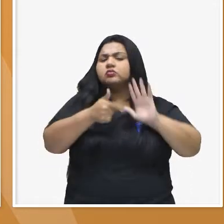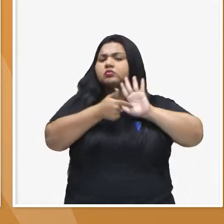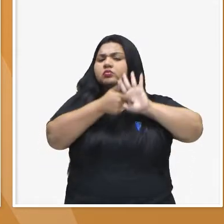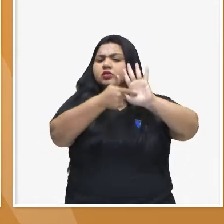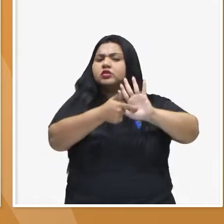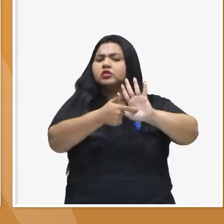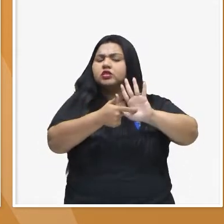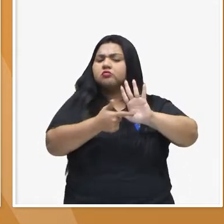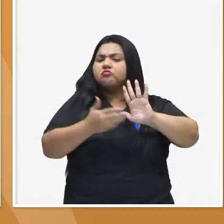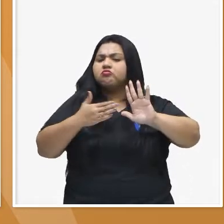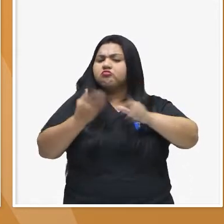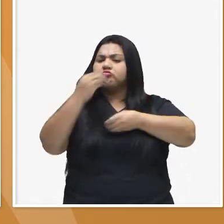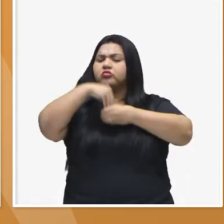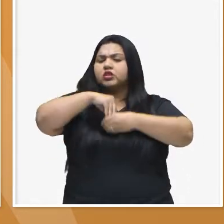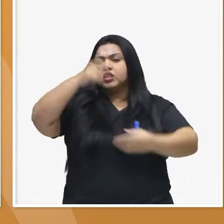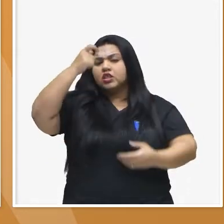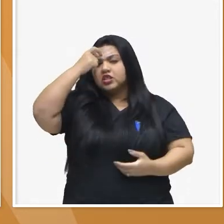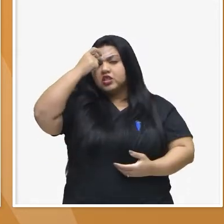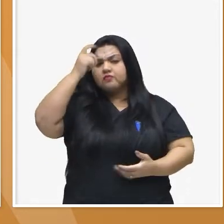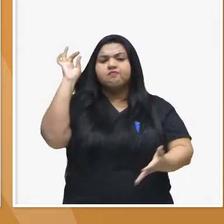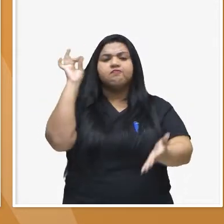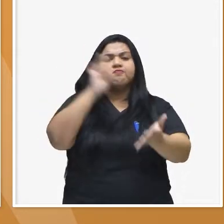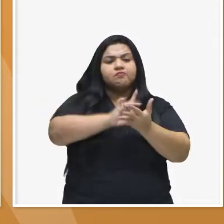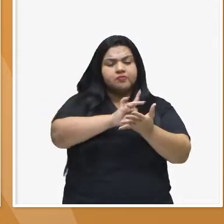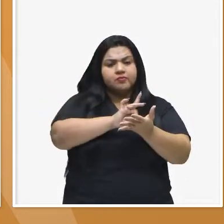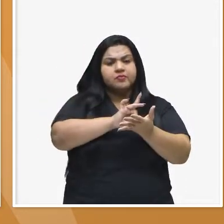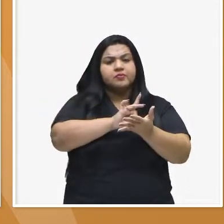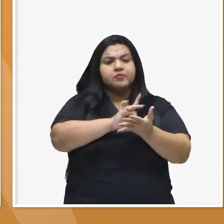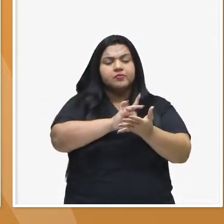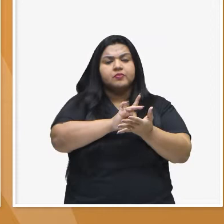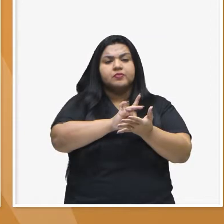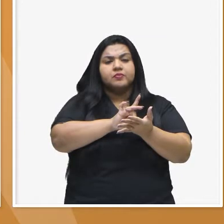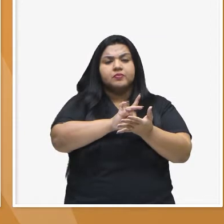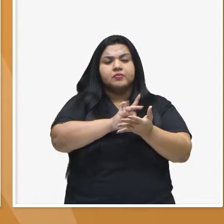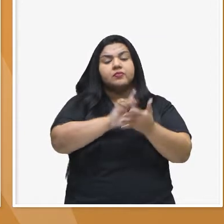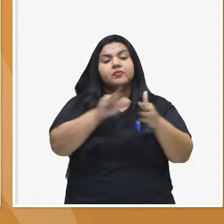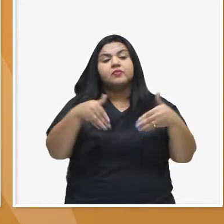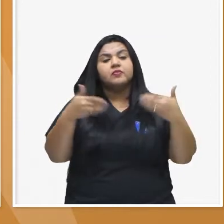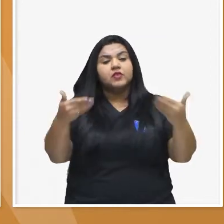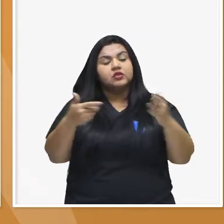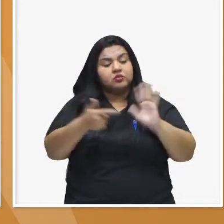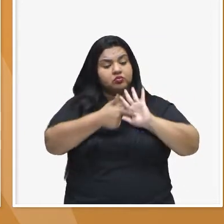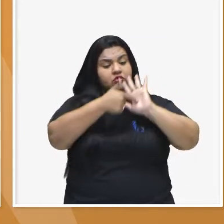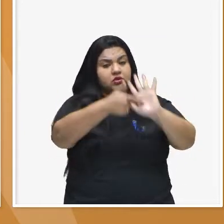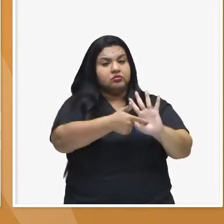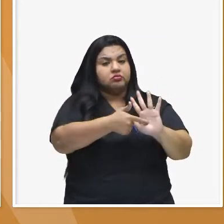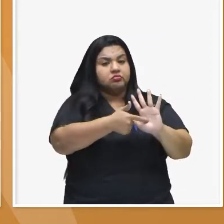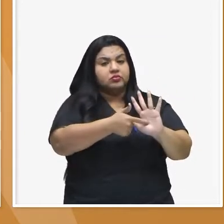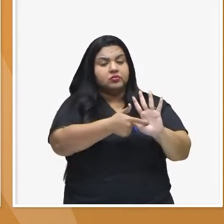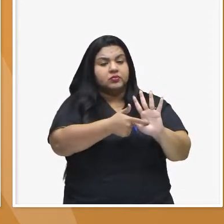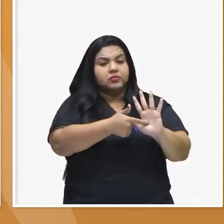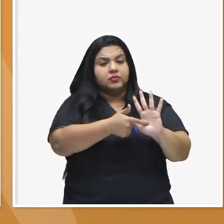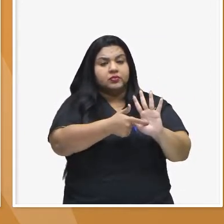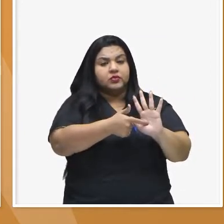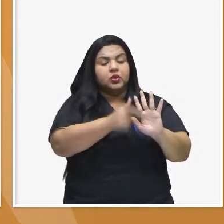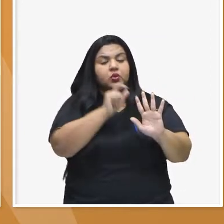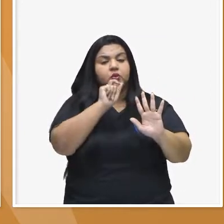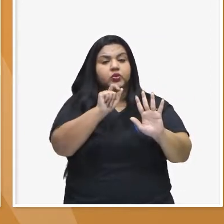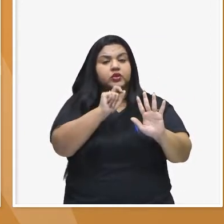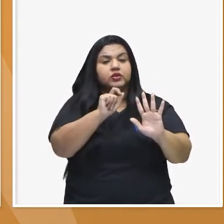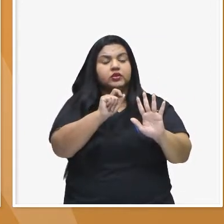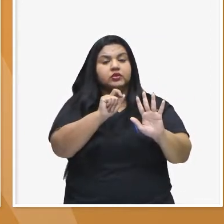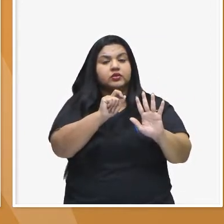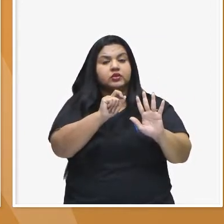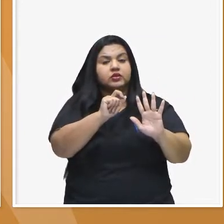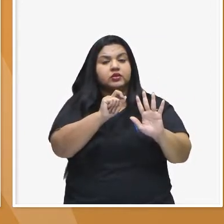minha consciência, a realidade, né? Então, ela se apresenta. É o que ele chama, né,